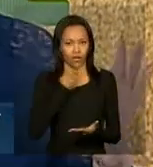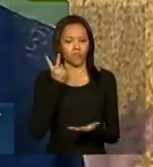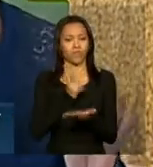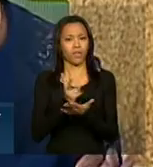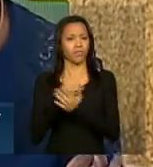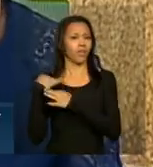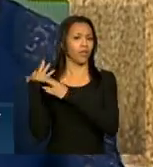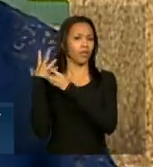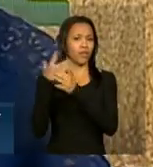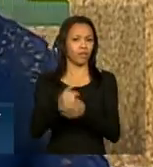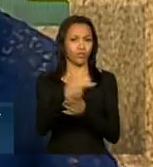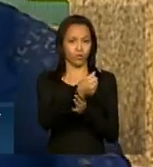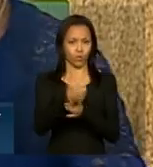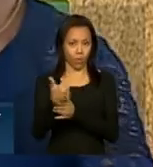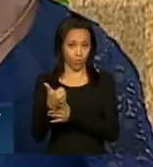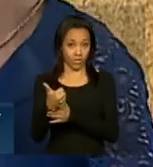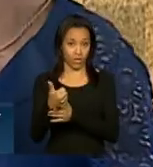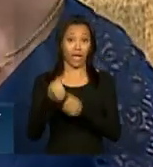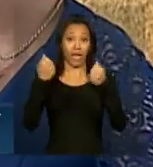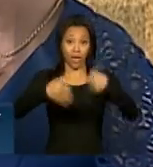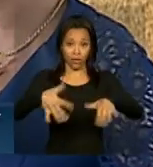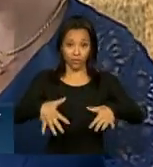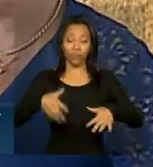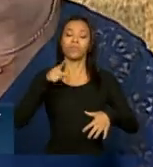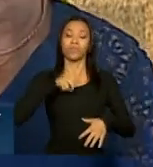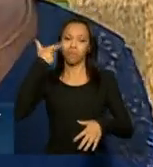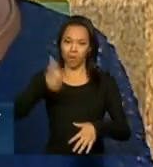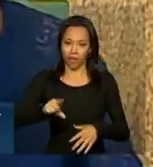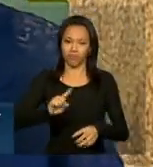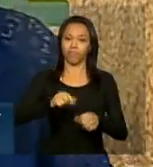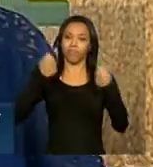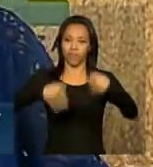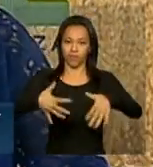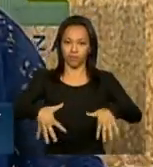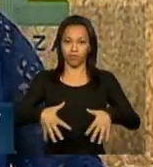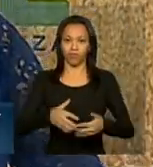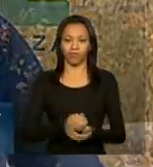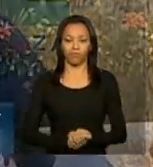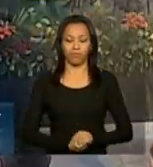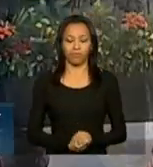desde 2011. Gastou mais, tem mais.